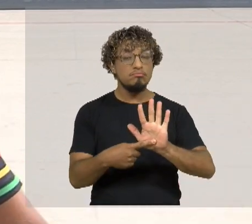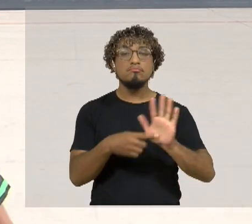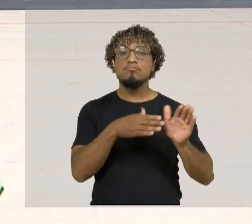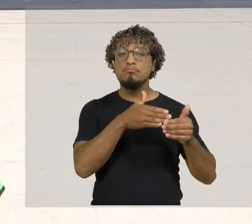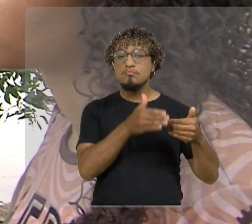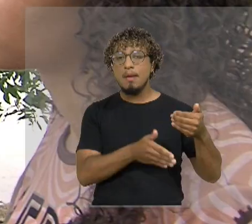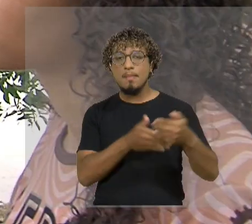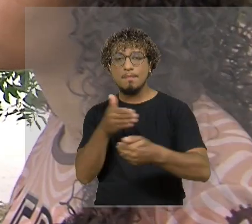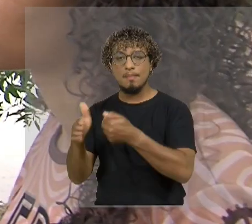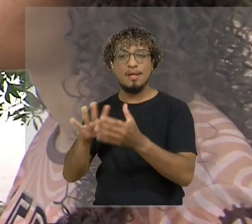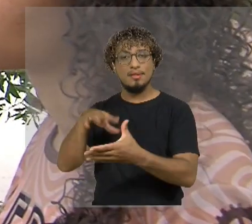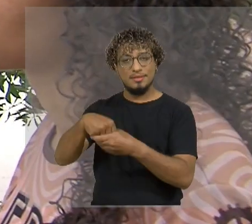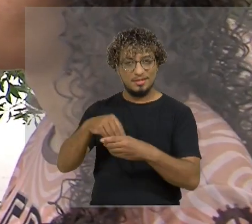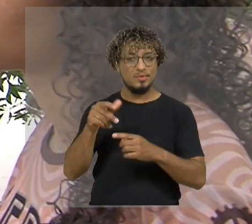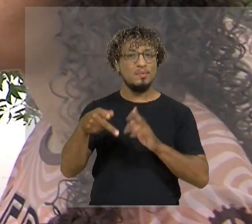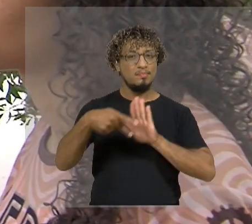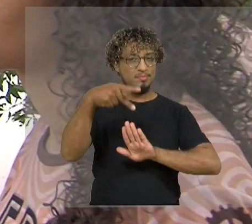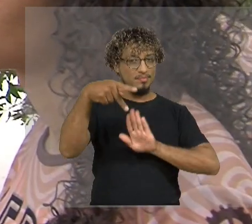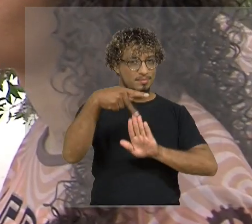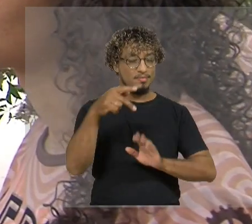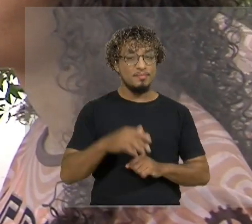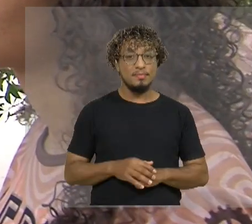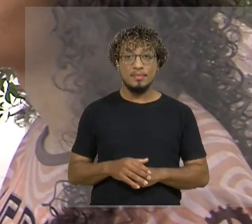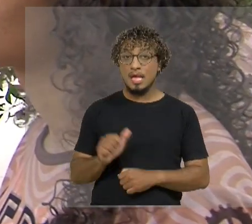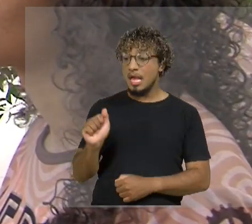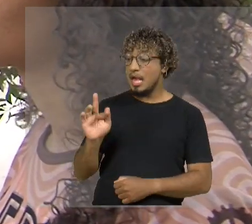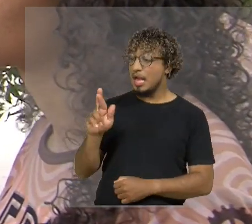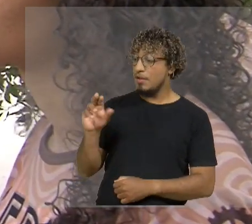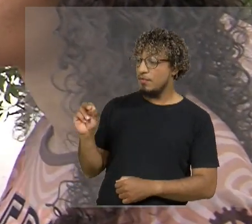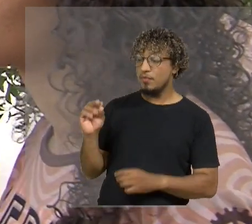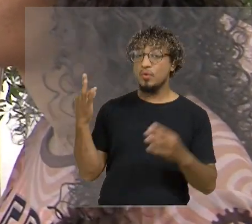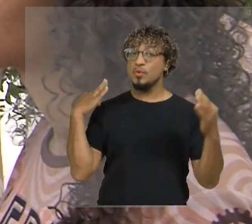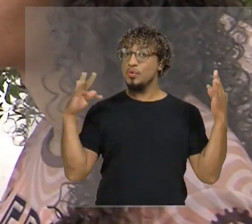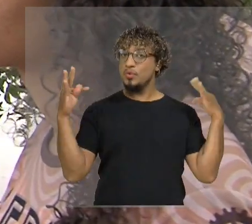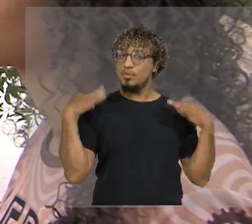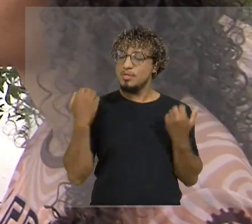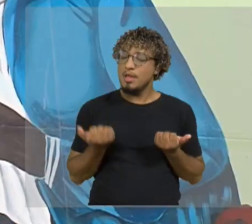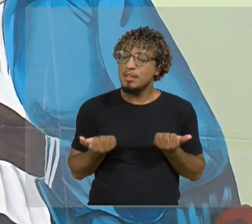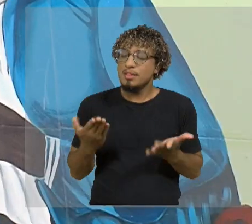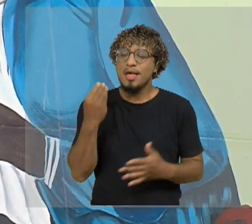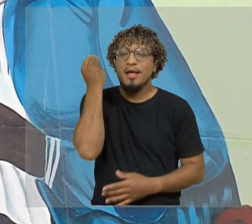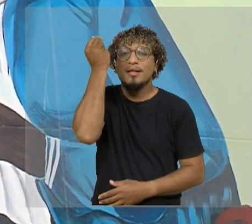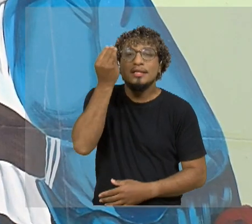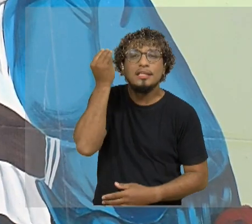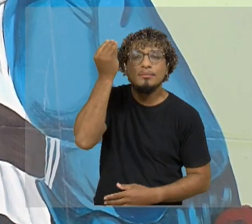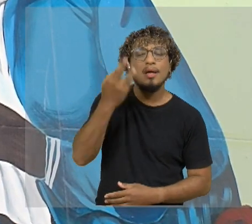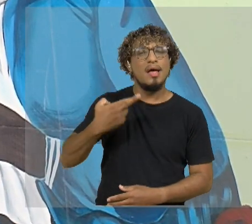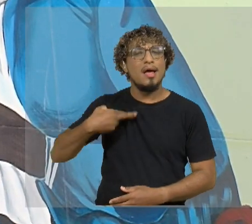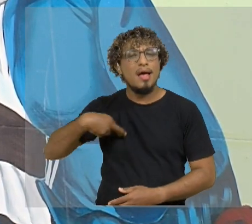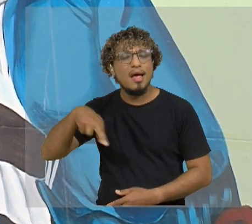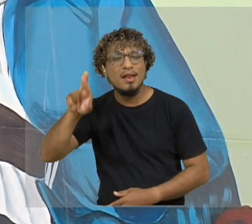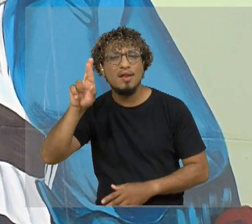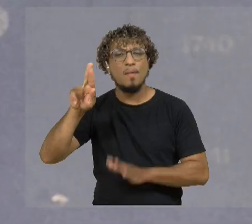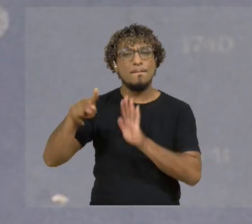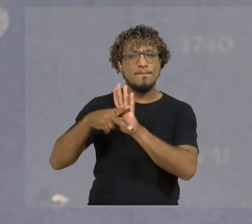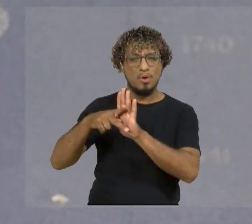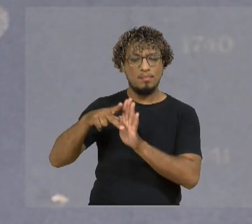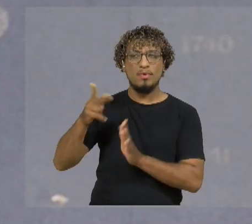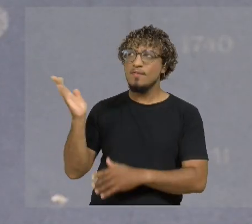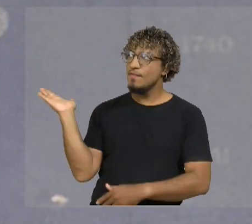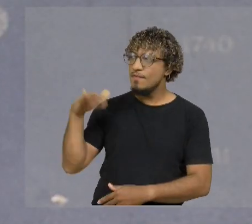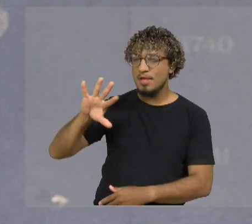longo do projeto. O afroturismo é uma das experiências oferecidas aos estudantes. Religiões de matriz